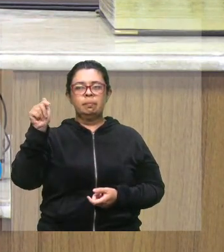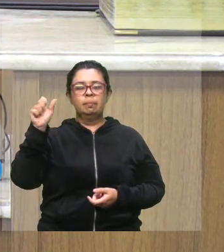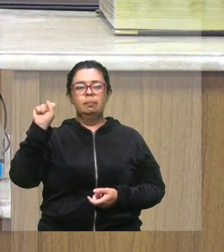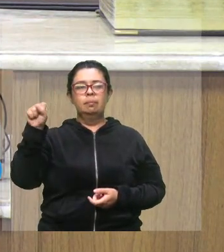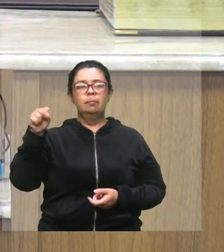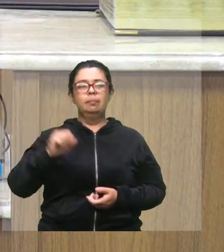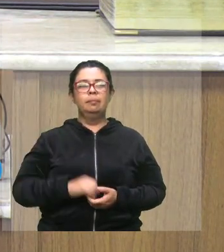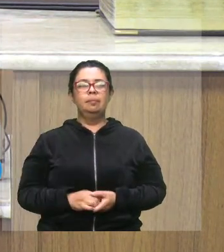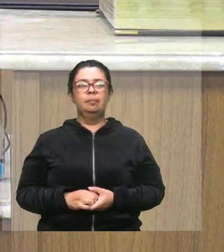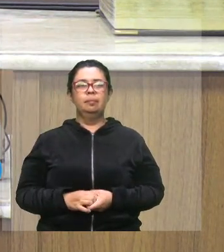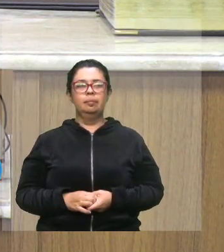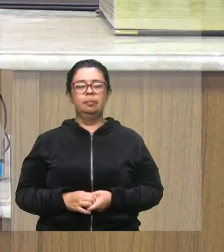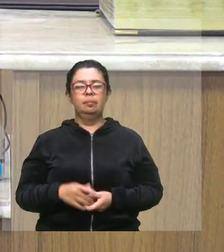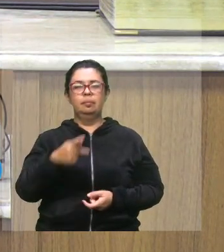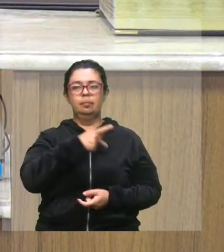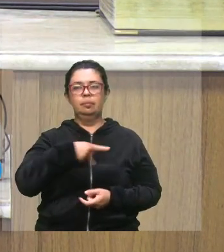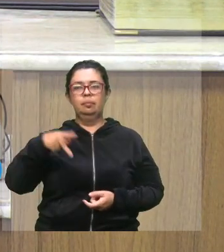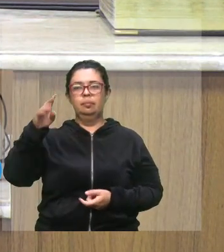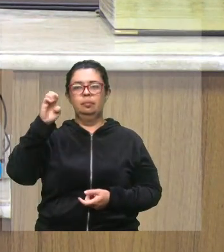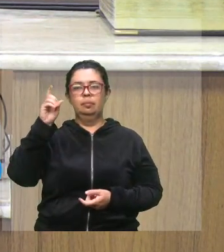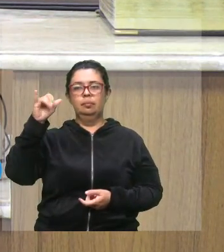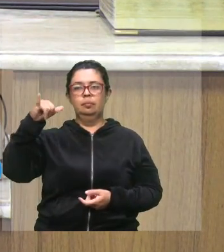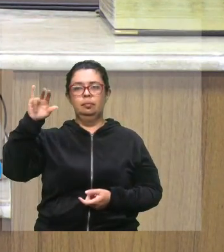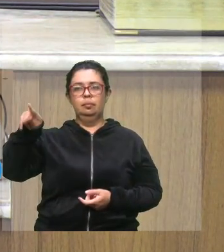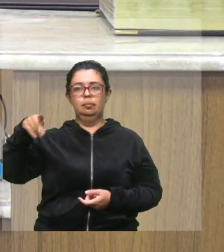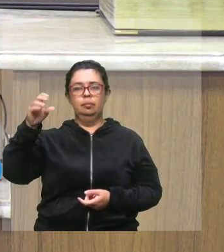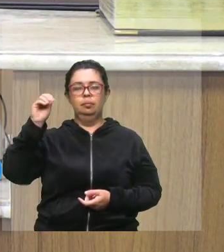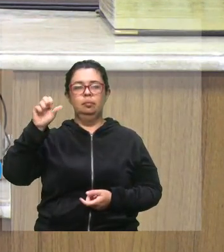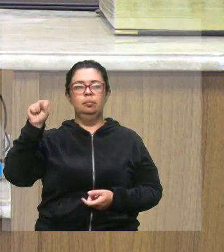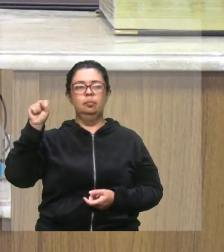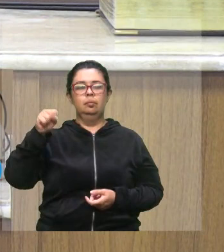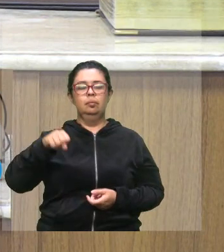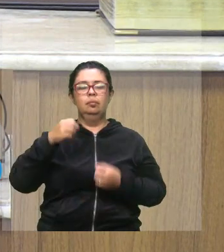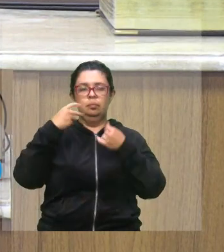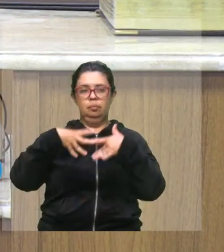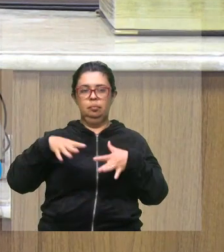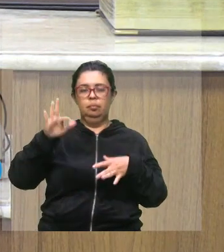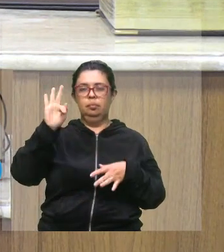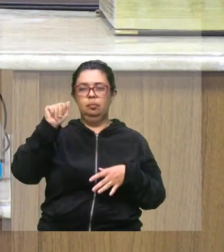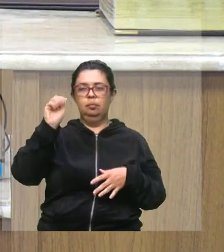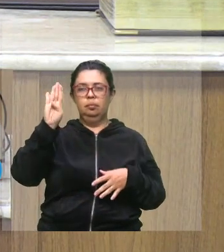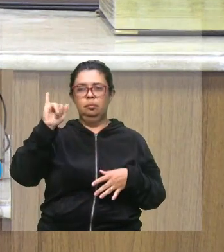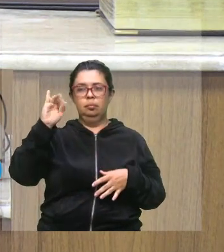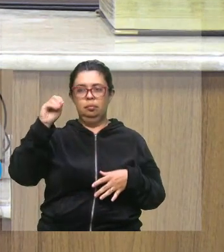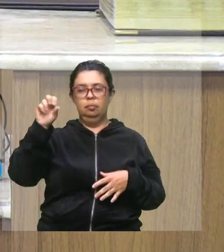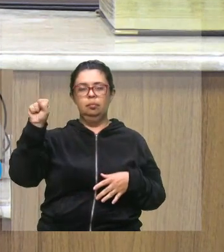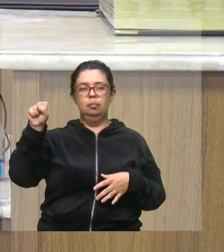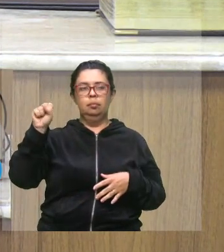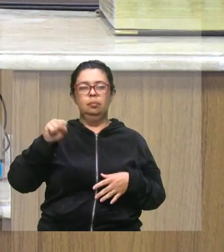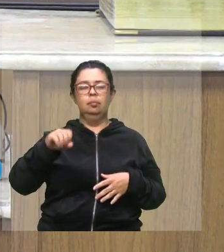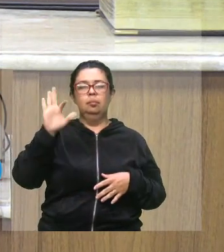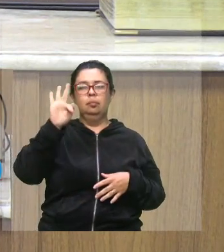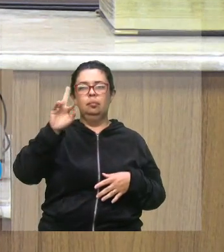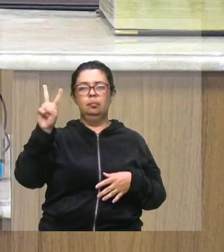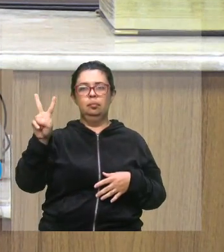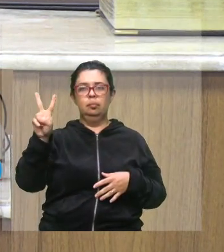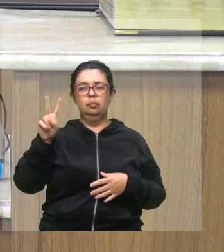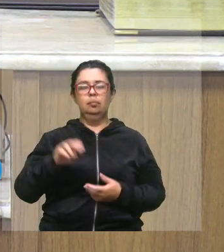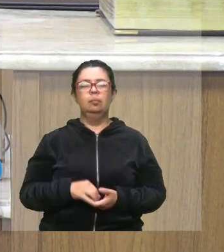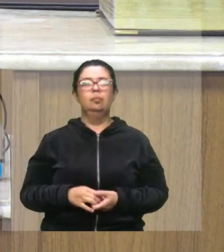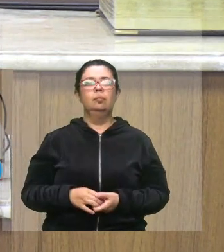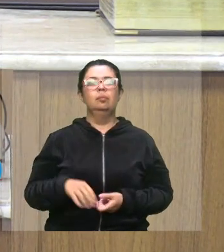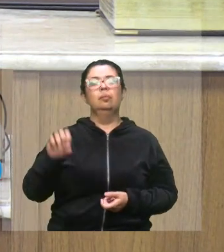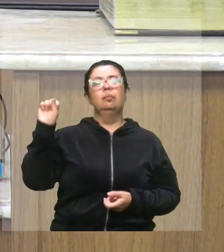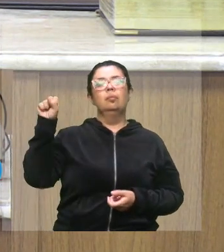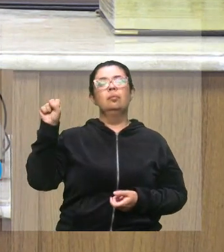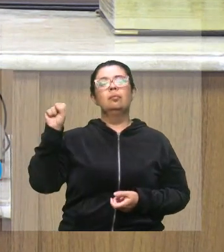sim. Edson de Souza. Sim com declaração. Fábio Alex Nunes. Também alerta verbal, vota sim. Fernando Vieira. Fernando Vieira